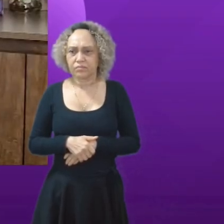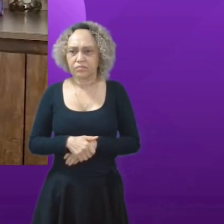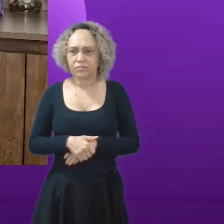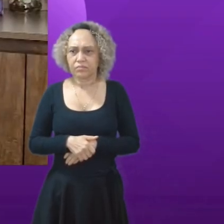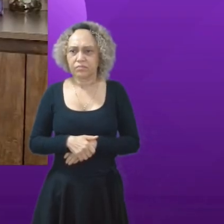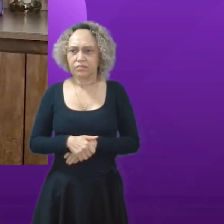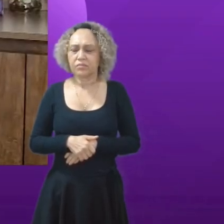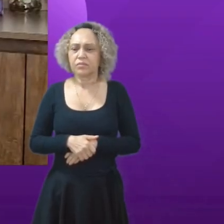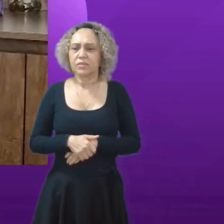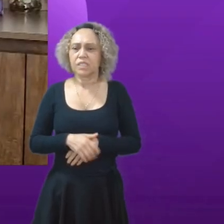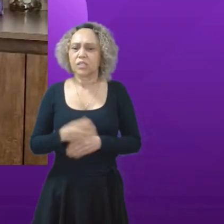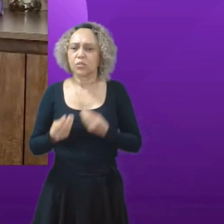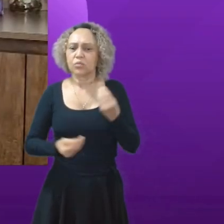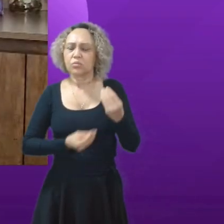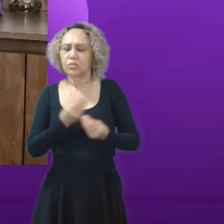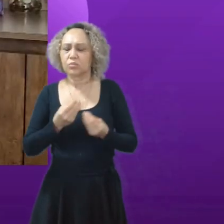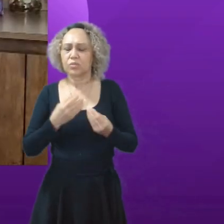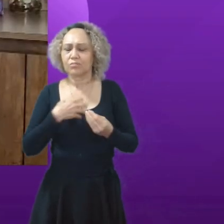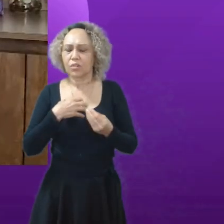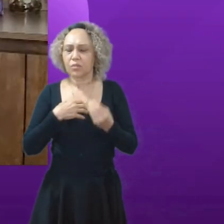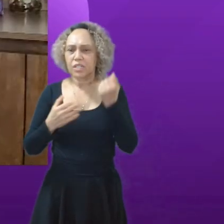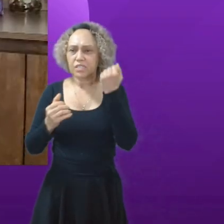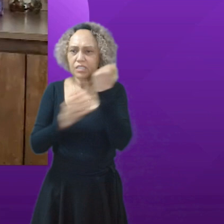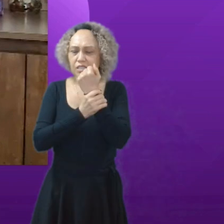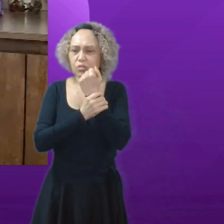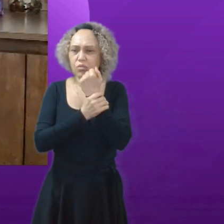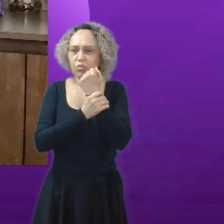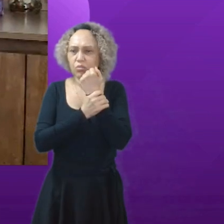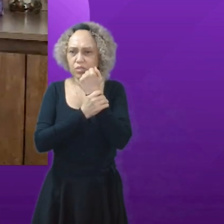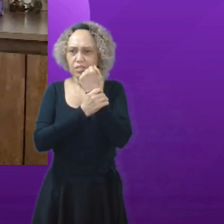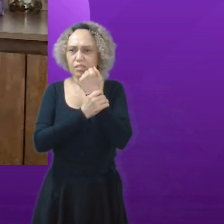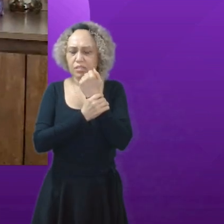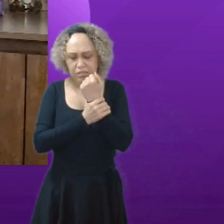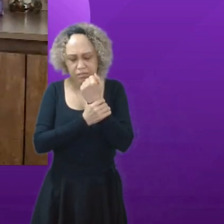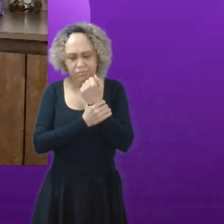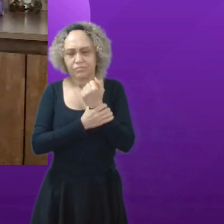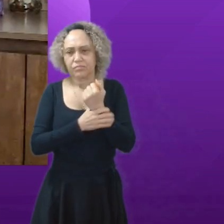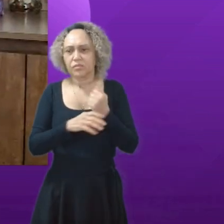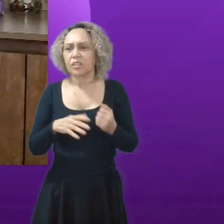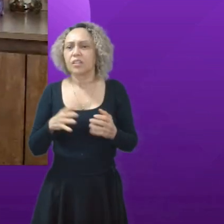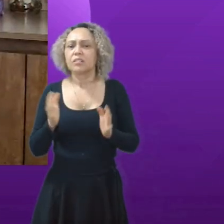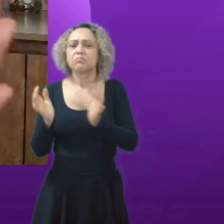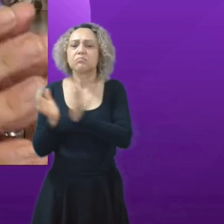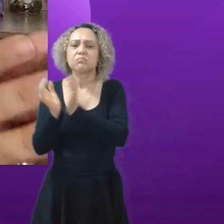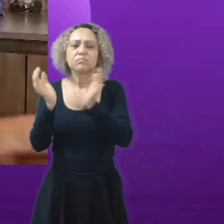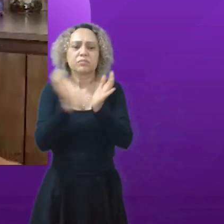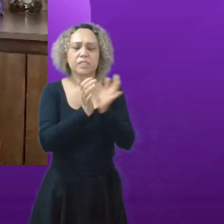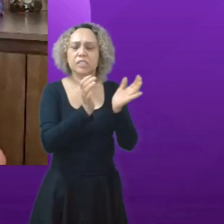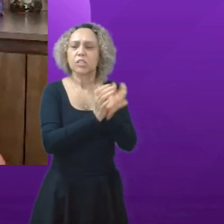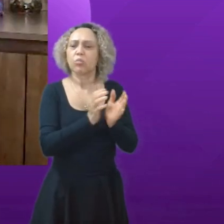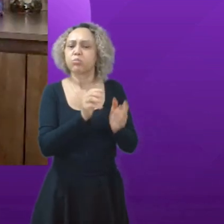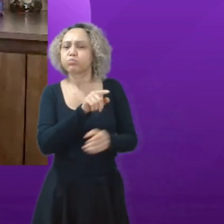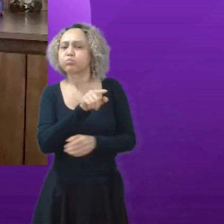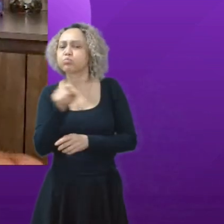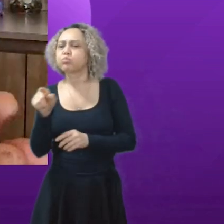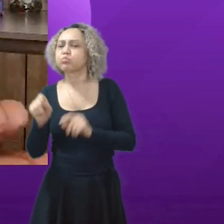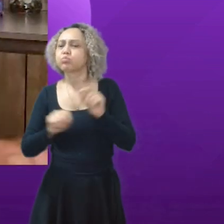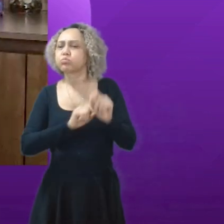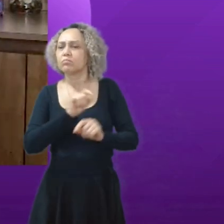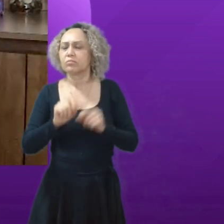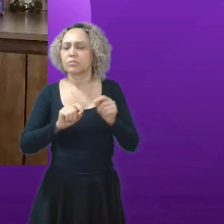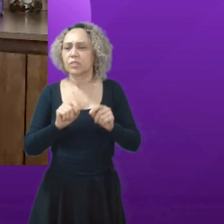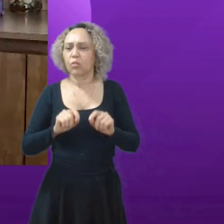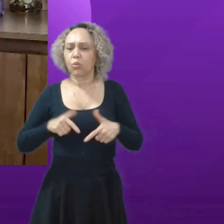uma forma mais segura e mais comprometida. Então, quem são os grupos que estão lutando para que tenha